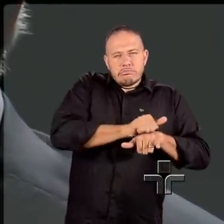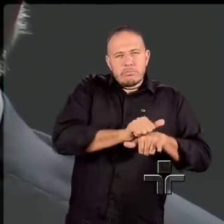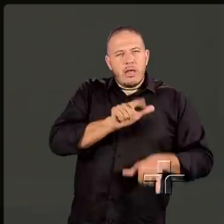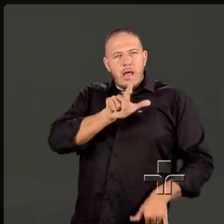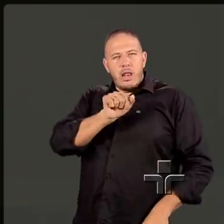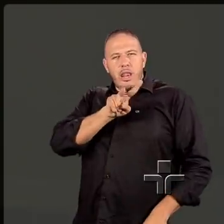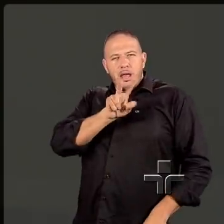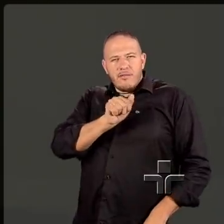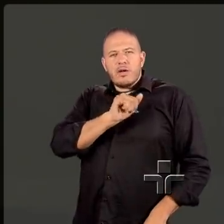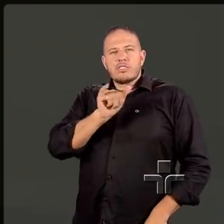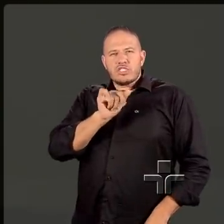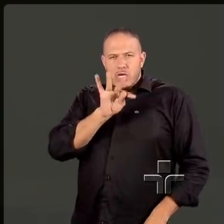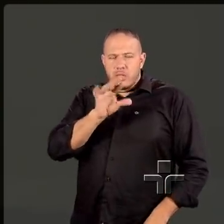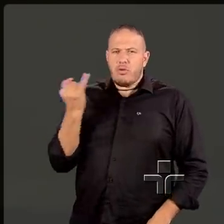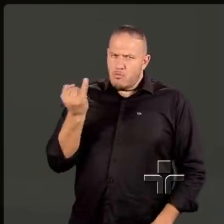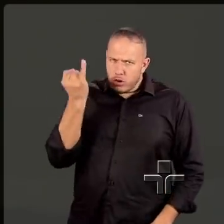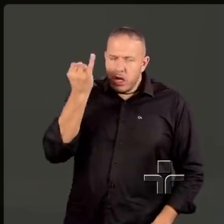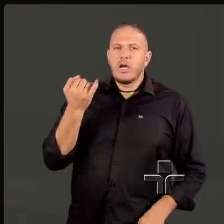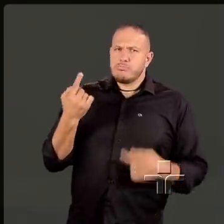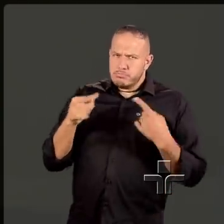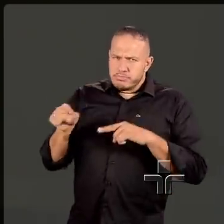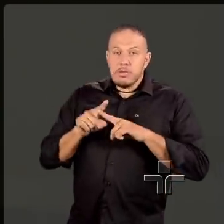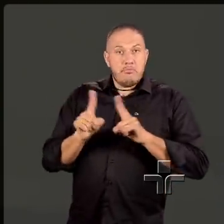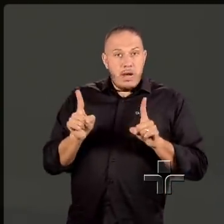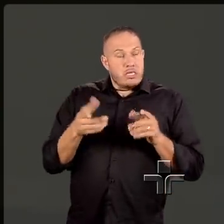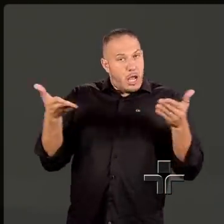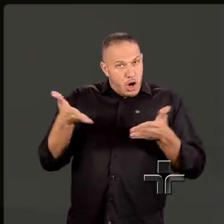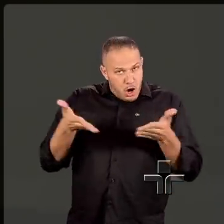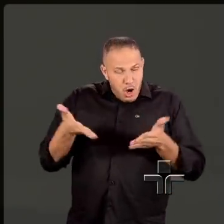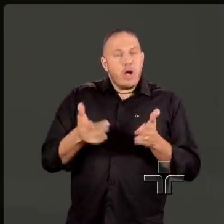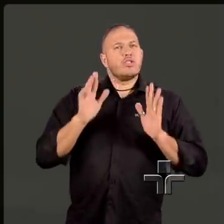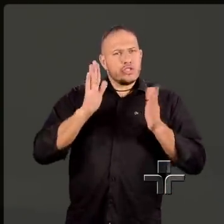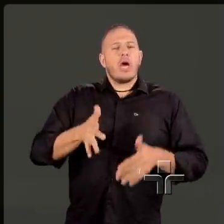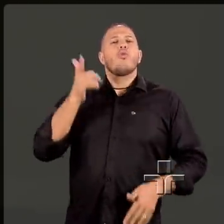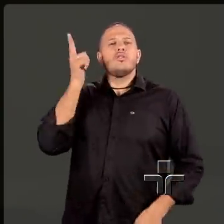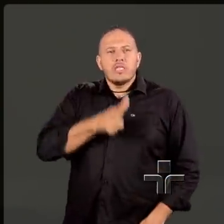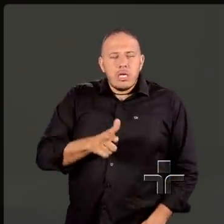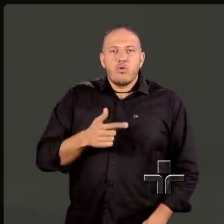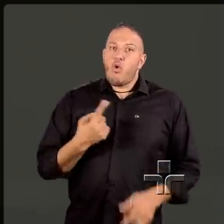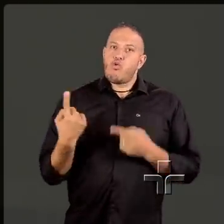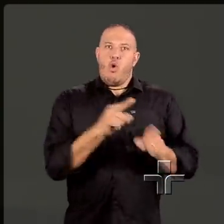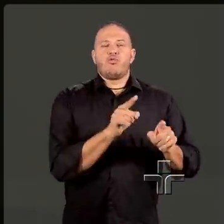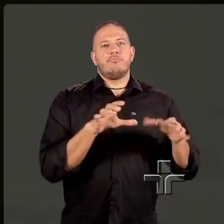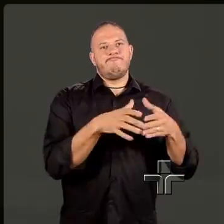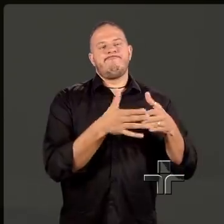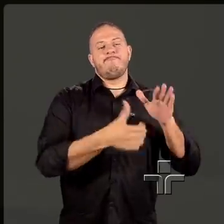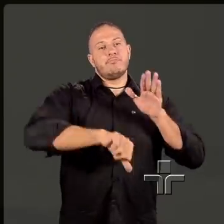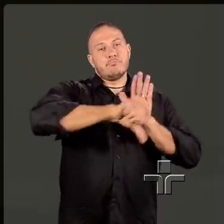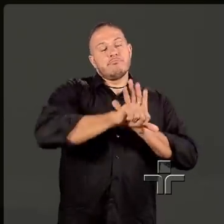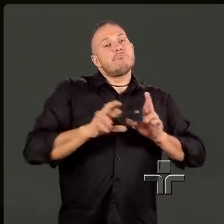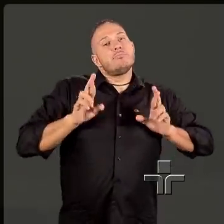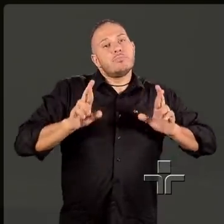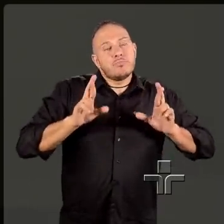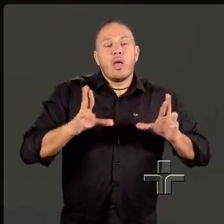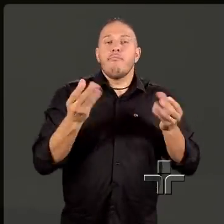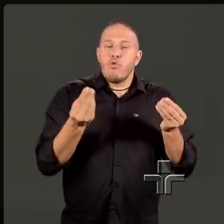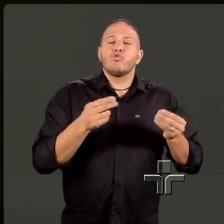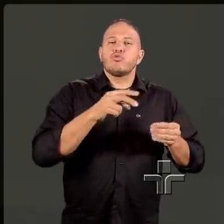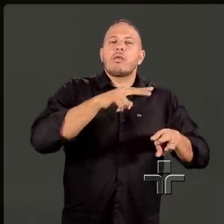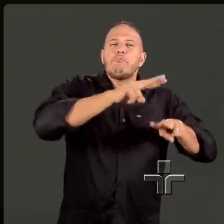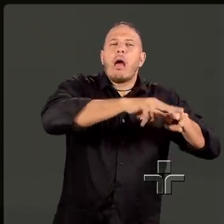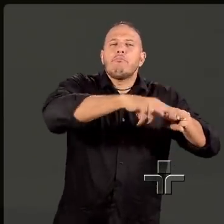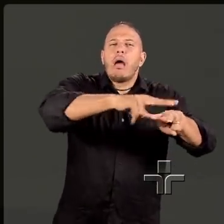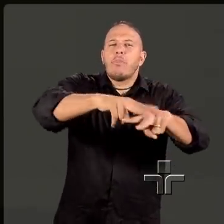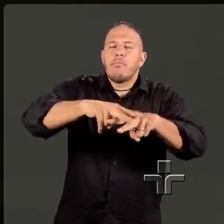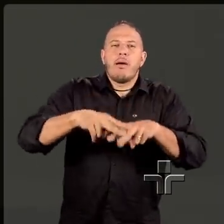ano e continua, e agora, quem sabe, conseguimos vitória contra o crime organizado, que em muitos presídios continua